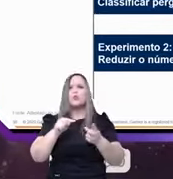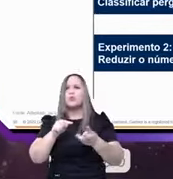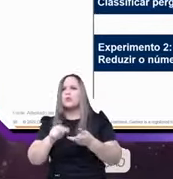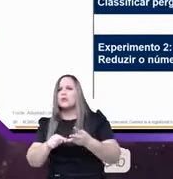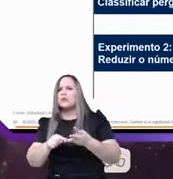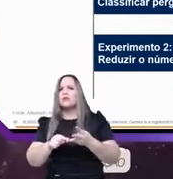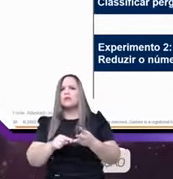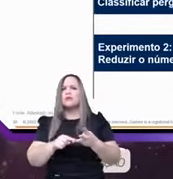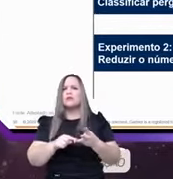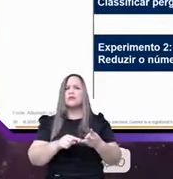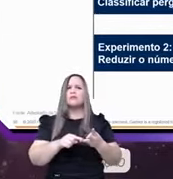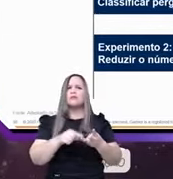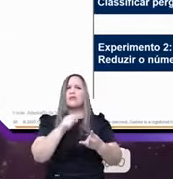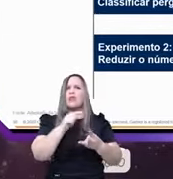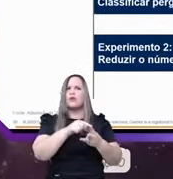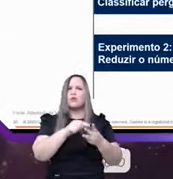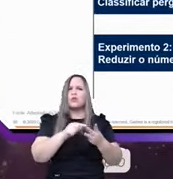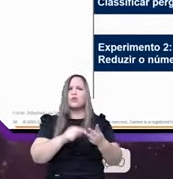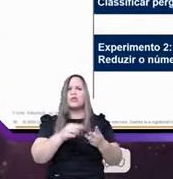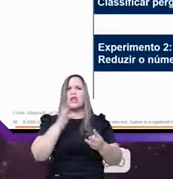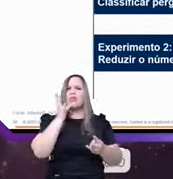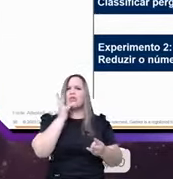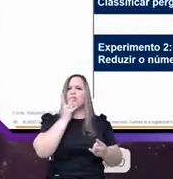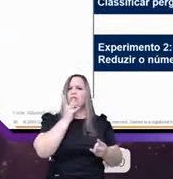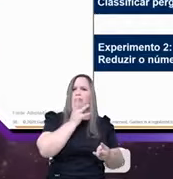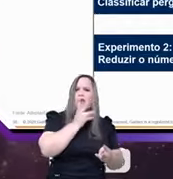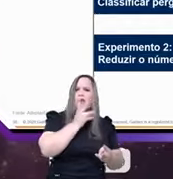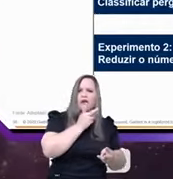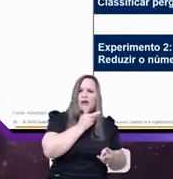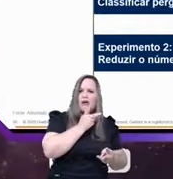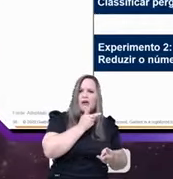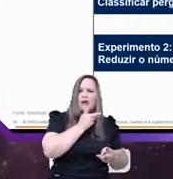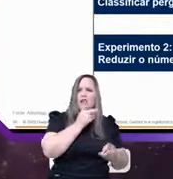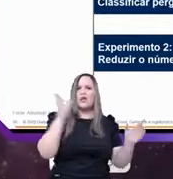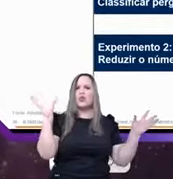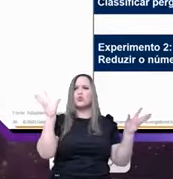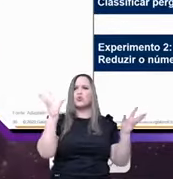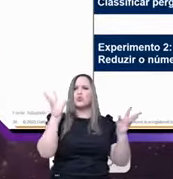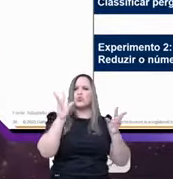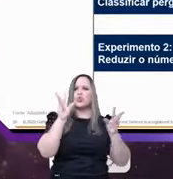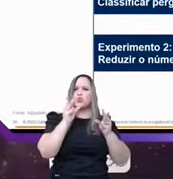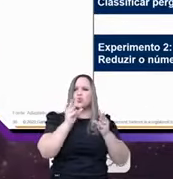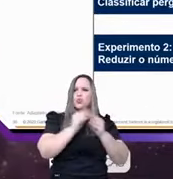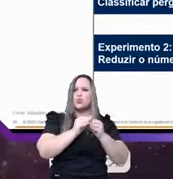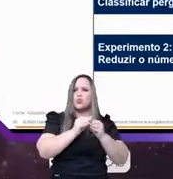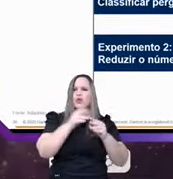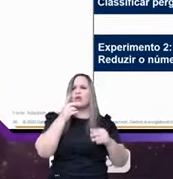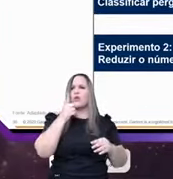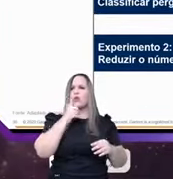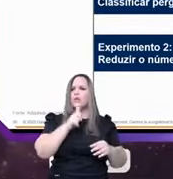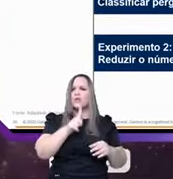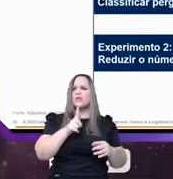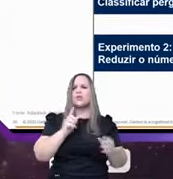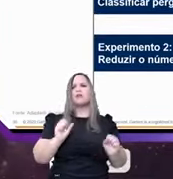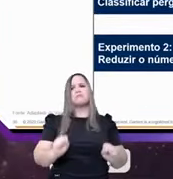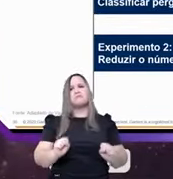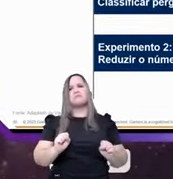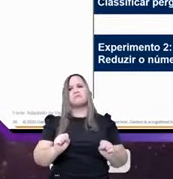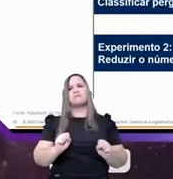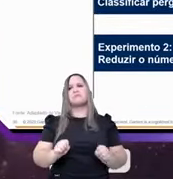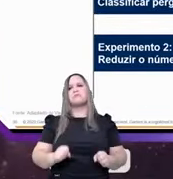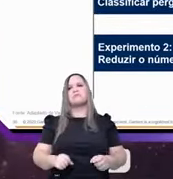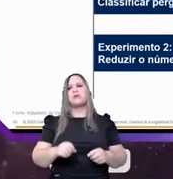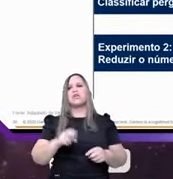um pouco. Então, em 3 dias eu consigo fazer e reduzir 5%. Opa, então vamos fazer a classificação. Entregue